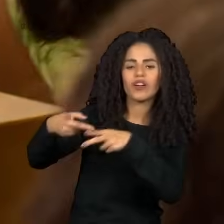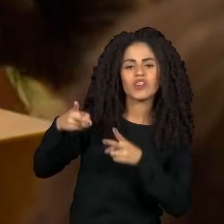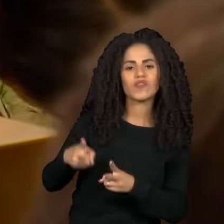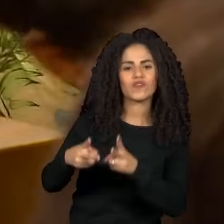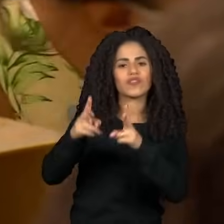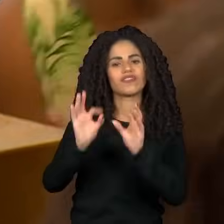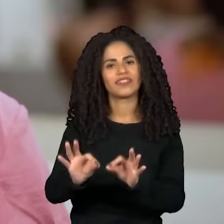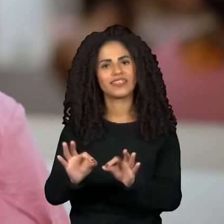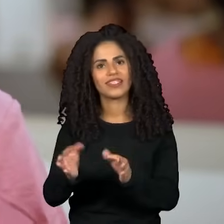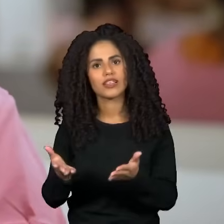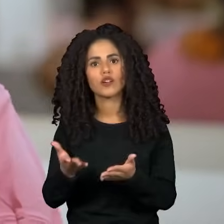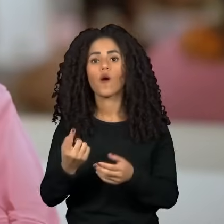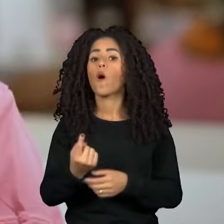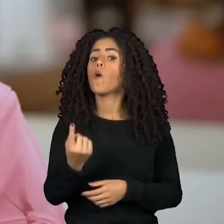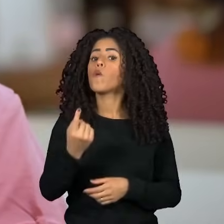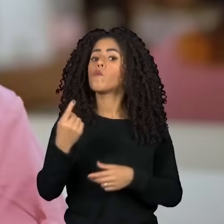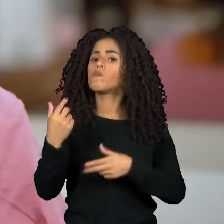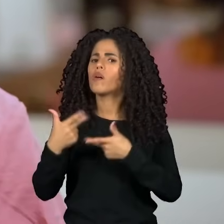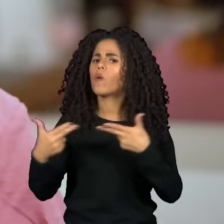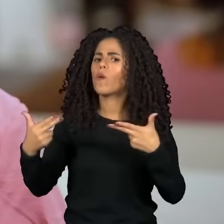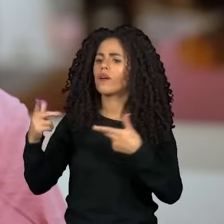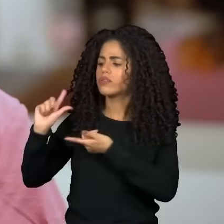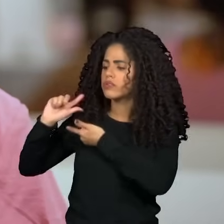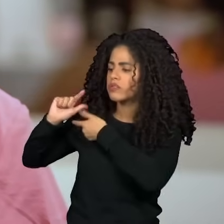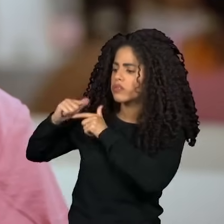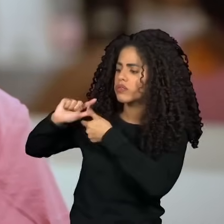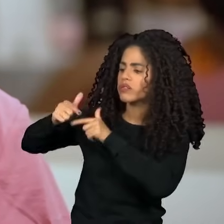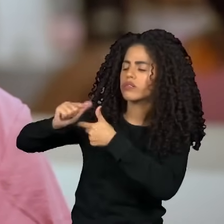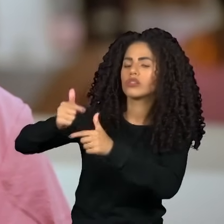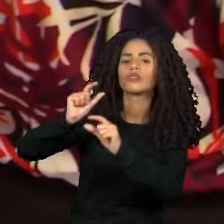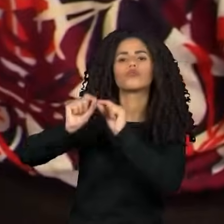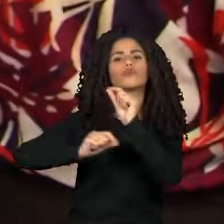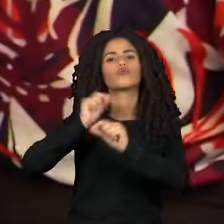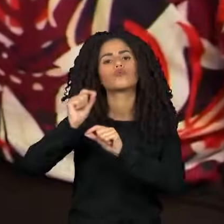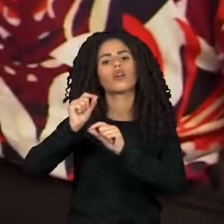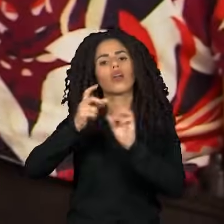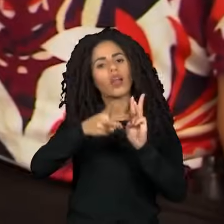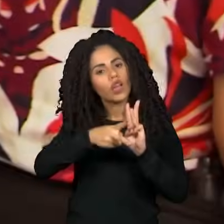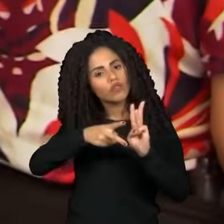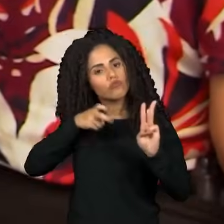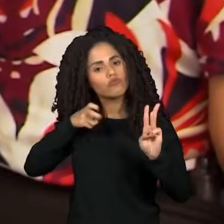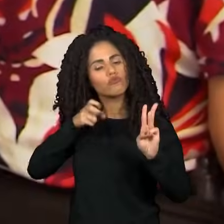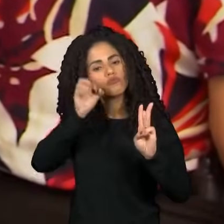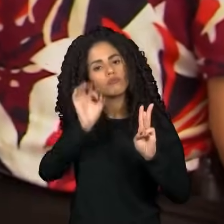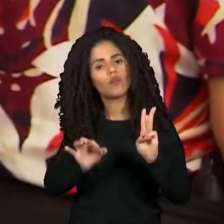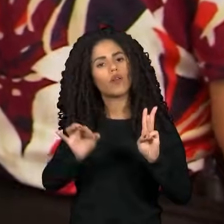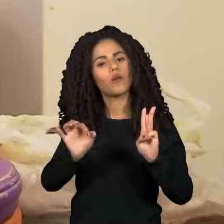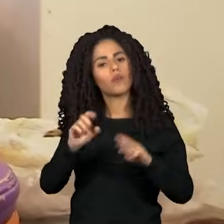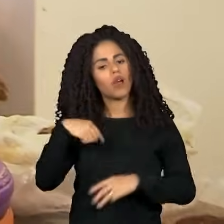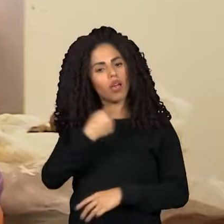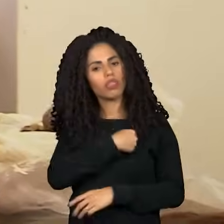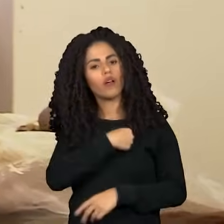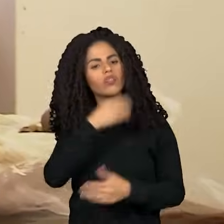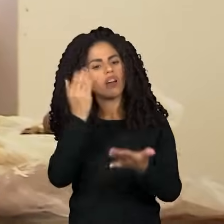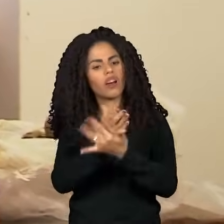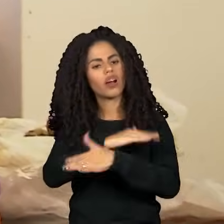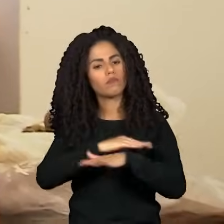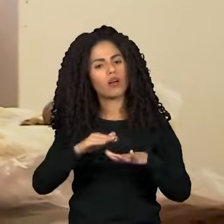uma coisa que é de tradição de índio. Então, que nós não pode